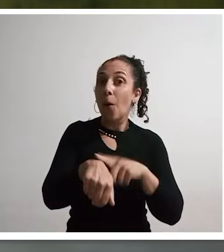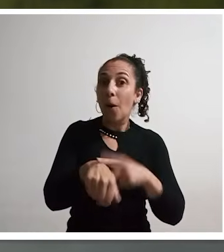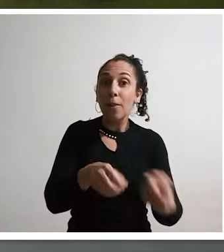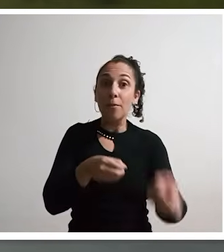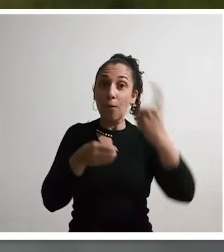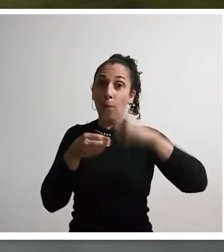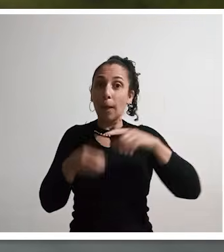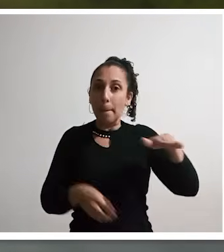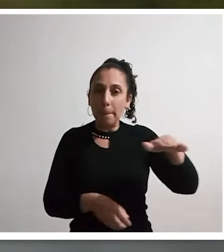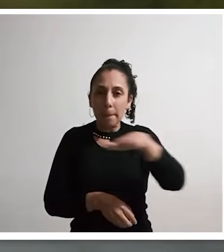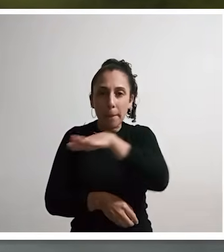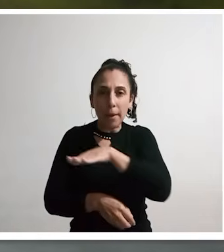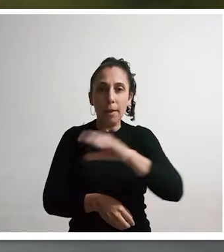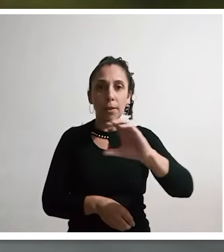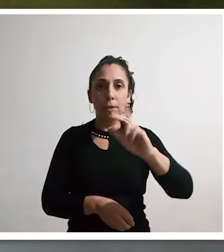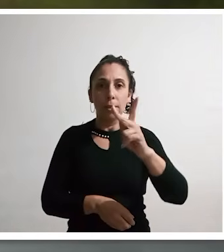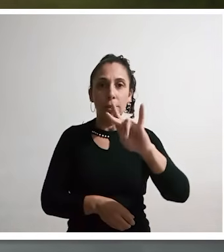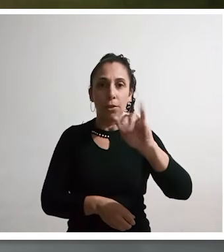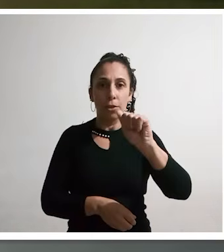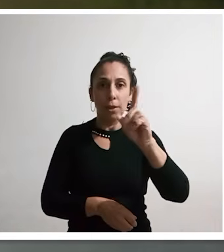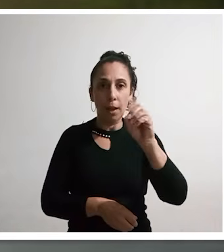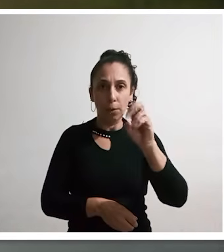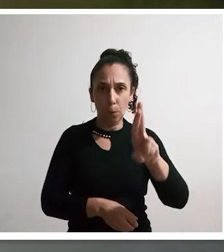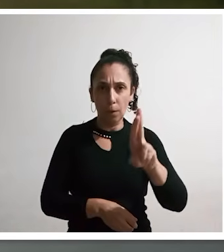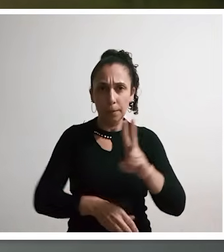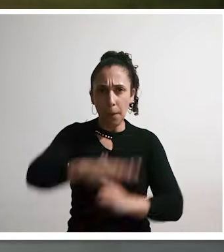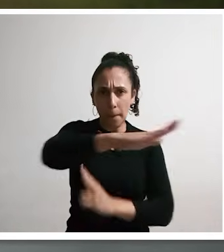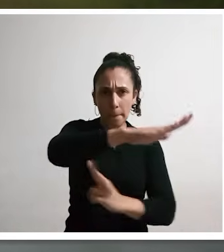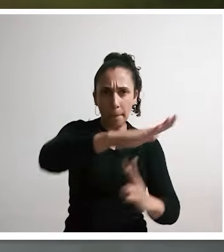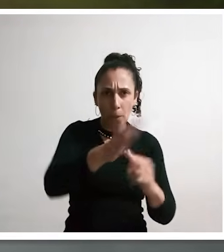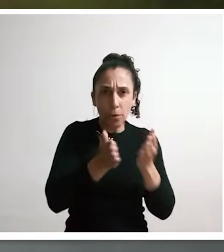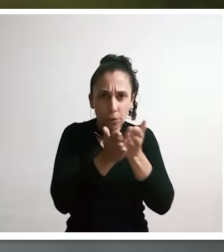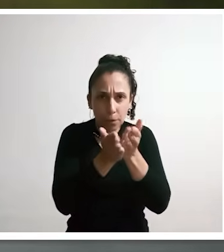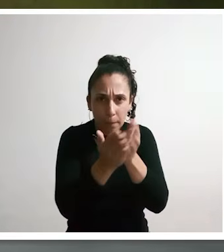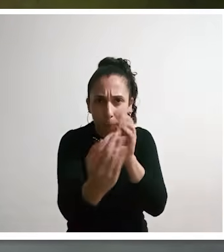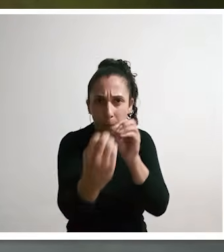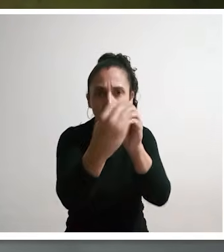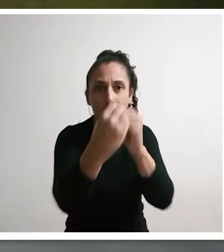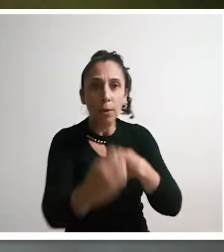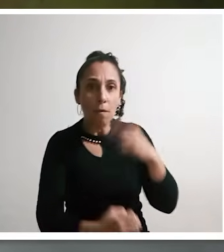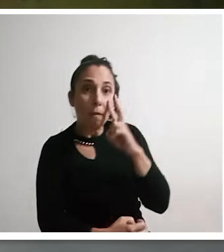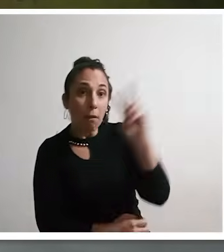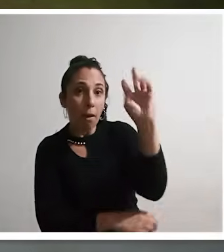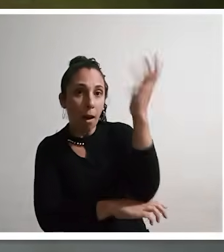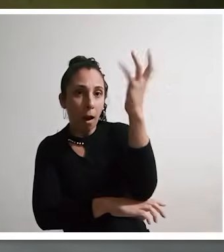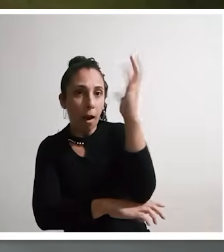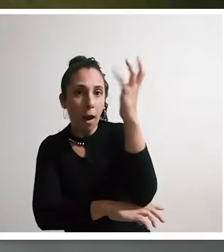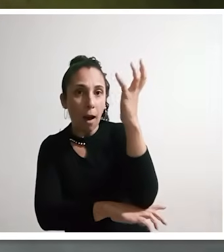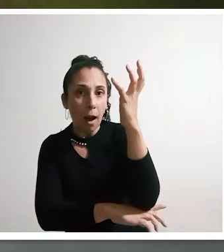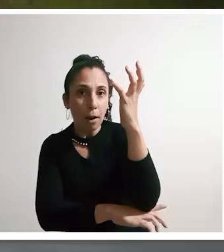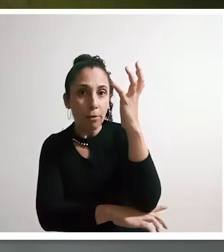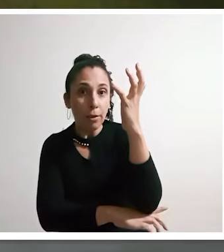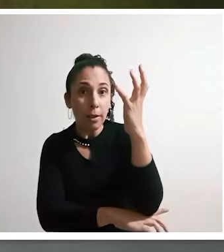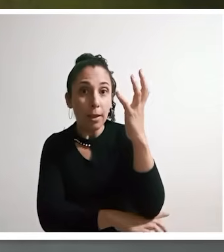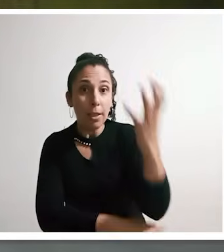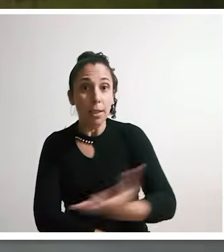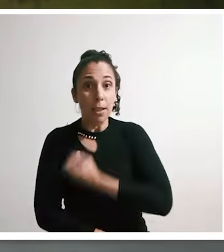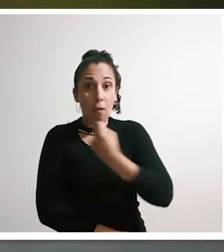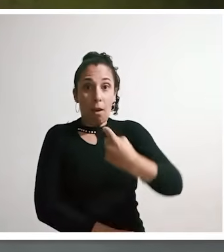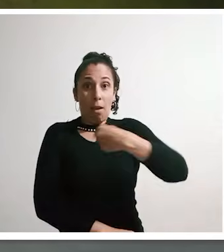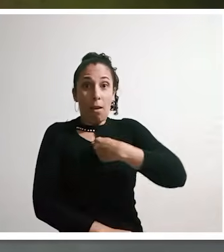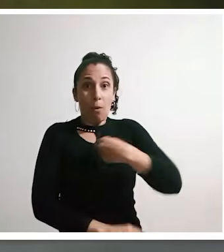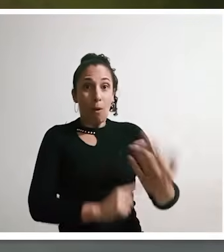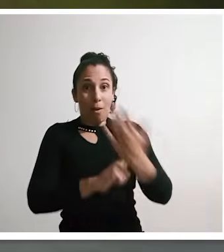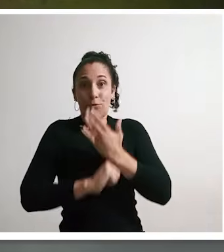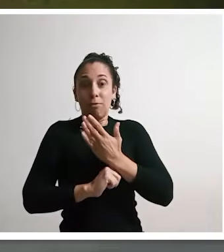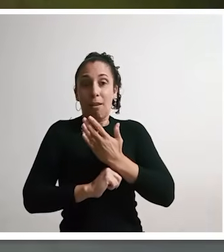Hora de voltar para o Pier Chiador. E ao me aproximar da ponte ferroviária, eu avistei a árvore que eu acho que salvou a minha vida. E como eu já